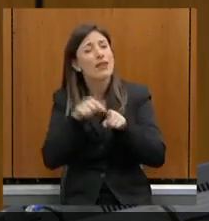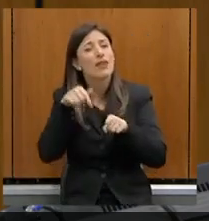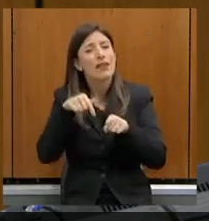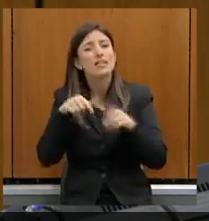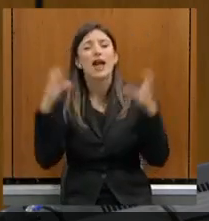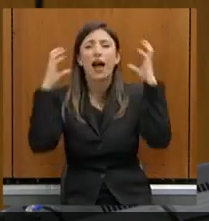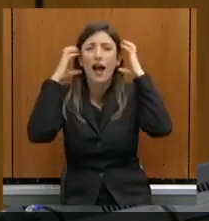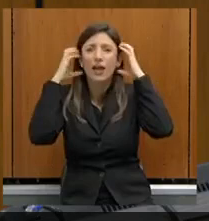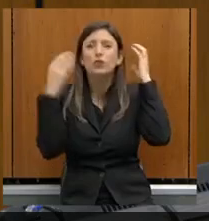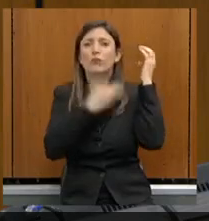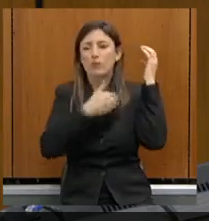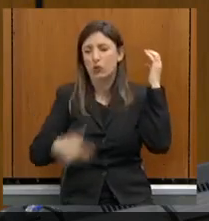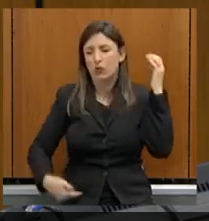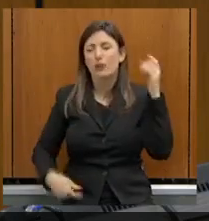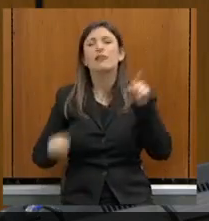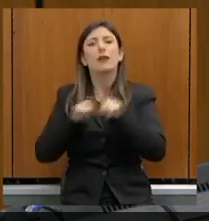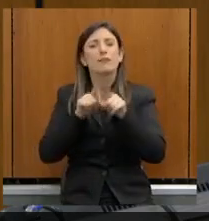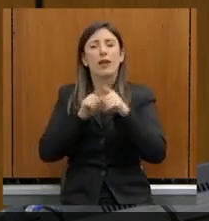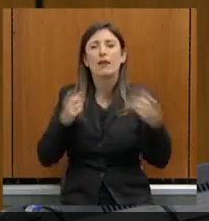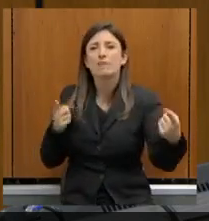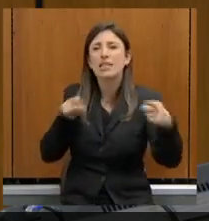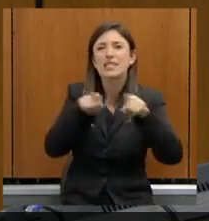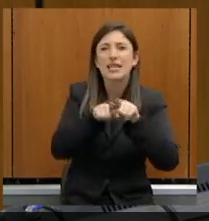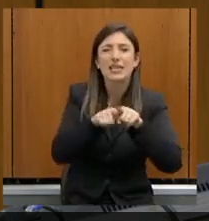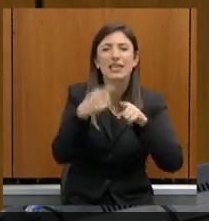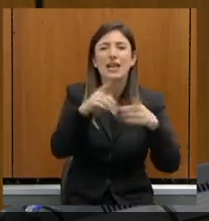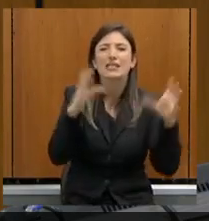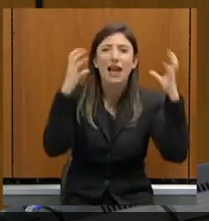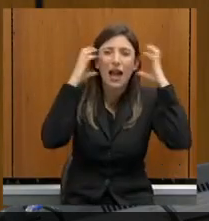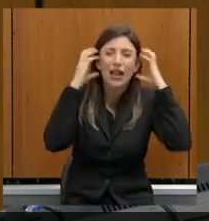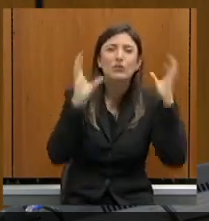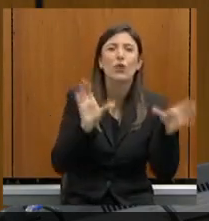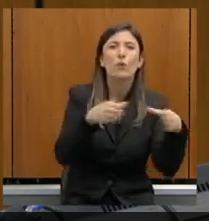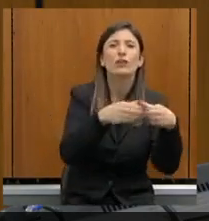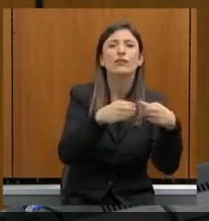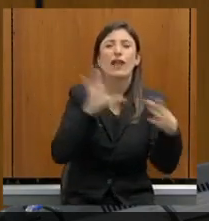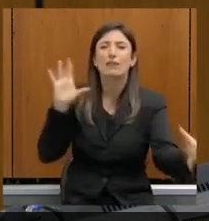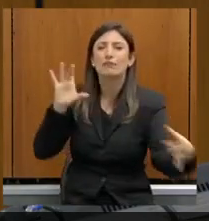sim reforçaria ainda mais a finalidade da Rádio comunitária.